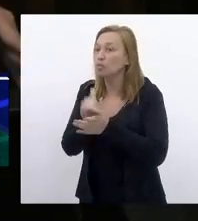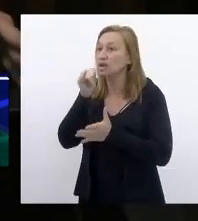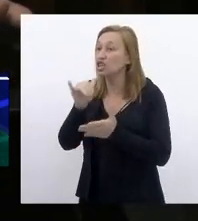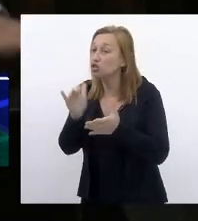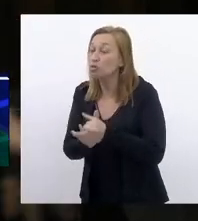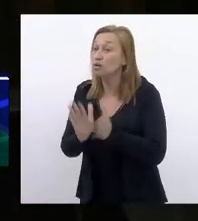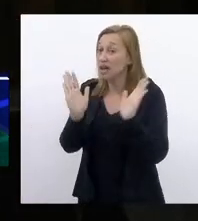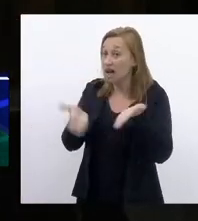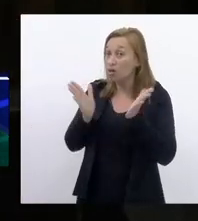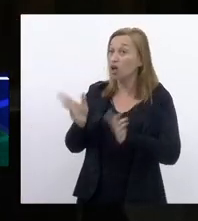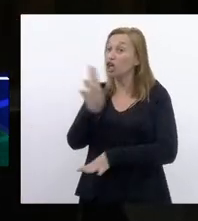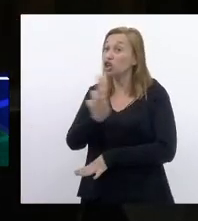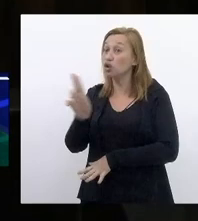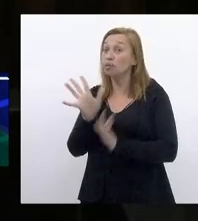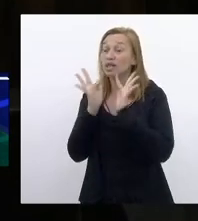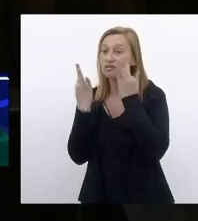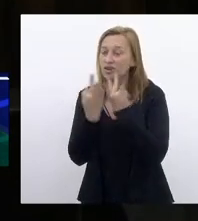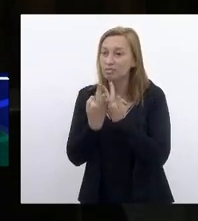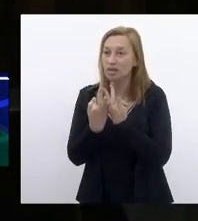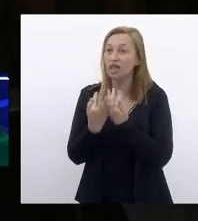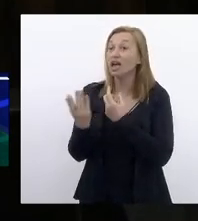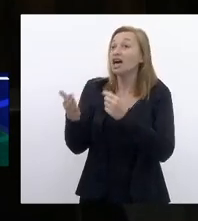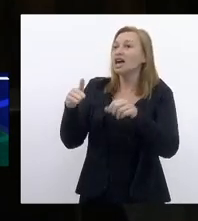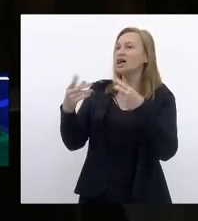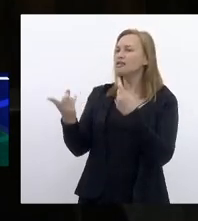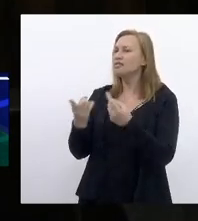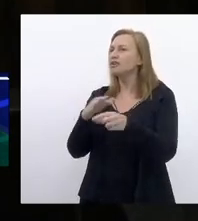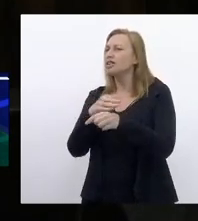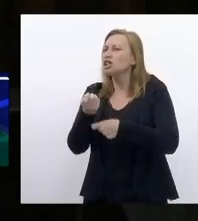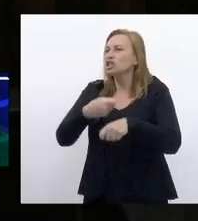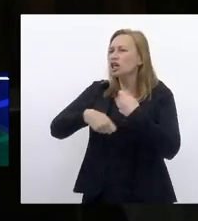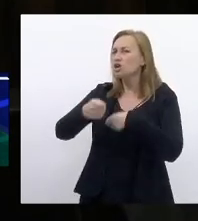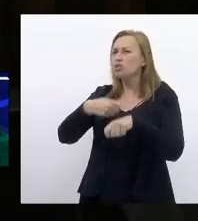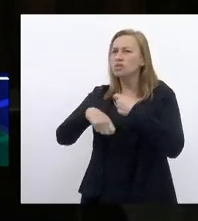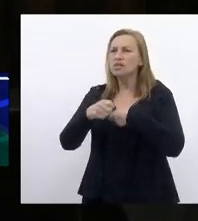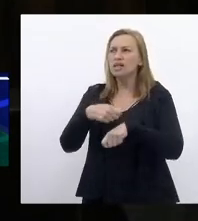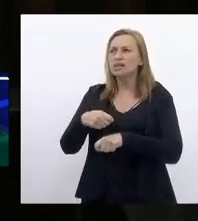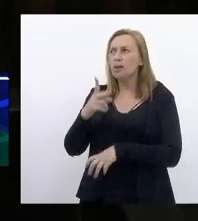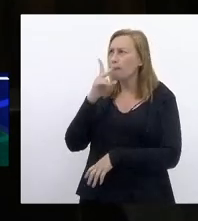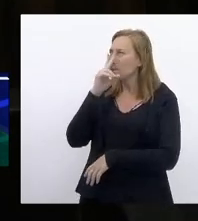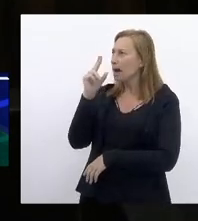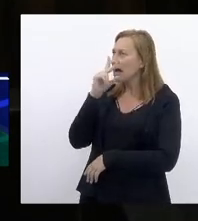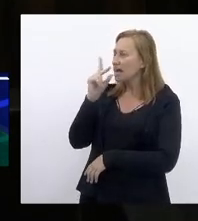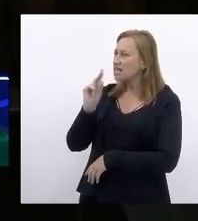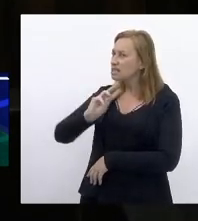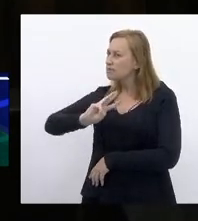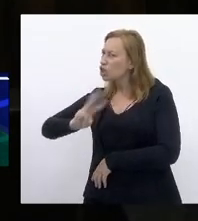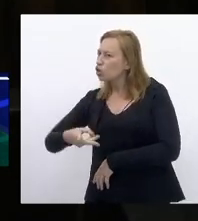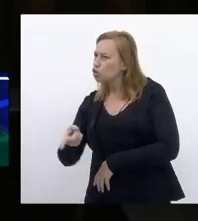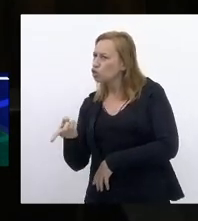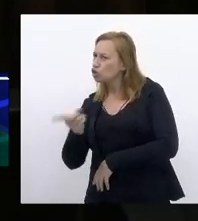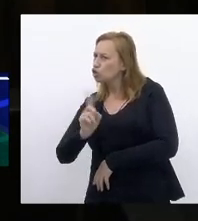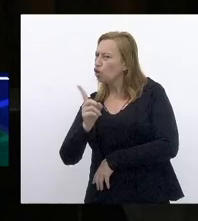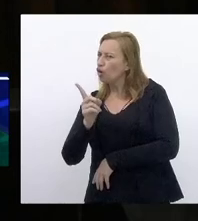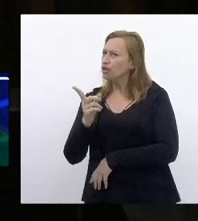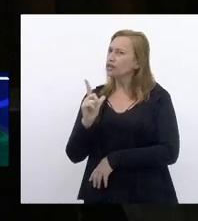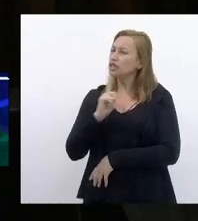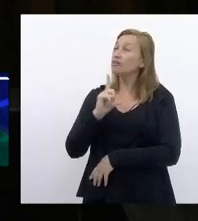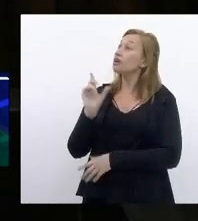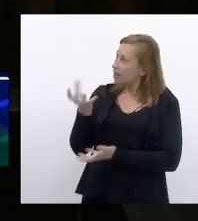em nome da família, desta negociação que lhes rendeu, parece, milhões de dólares. Eu quero a